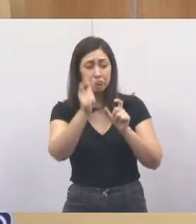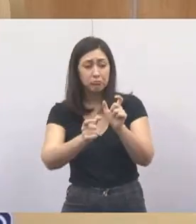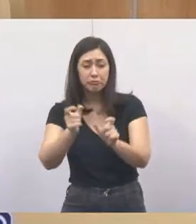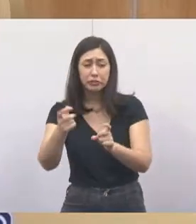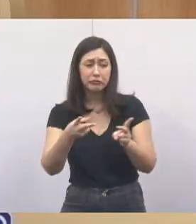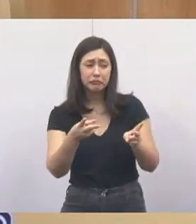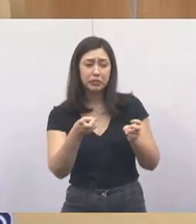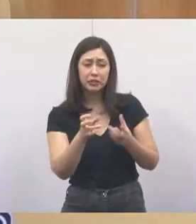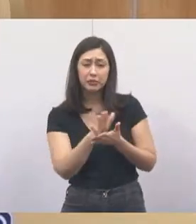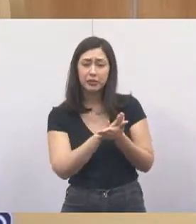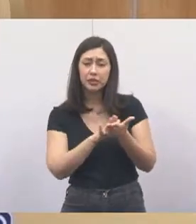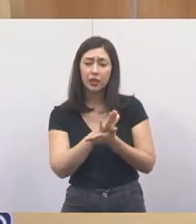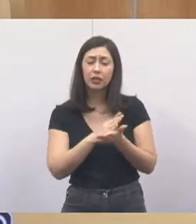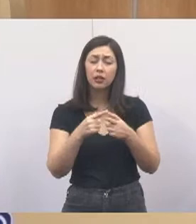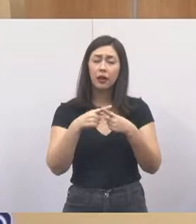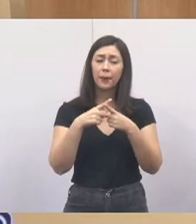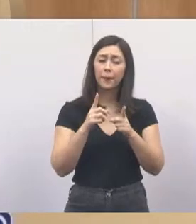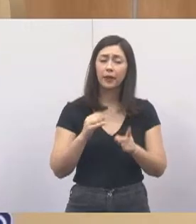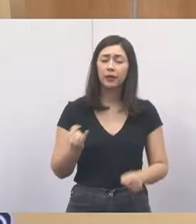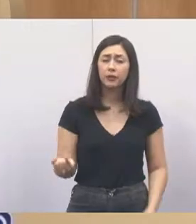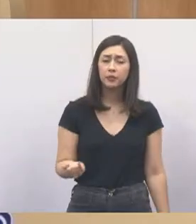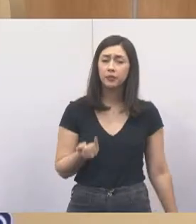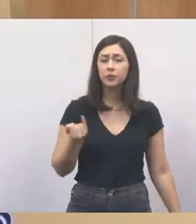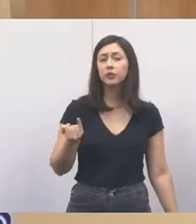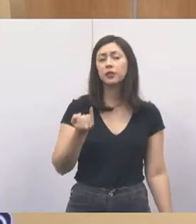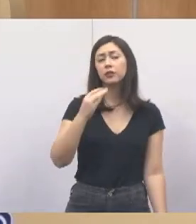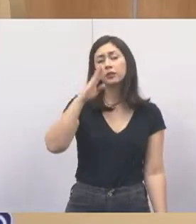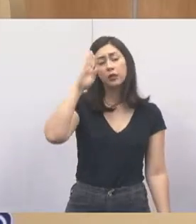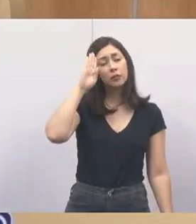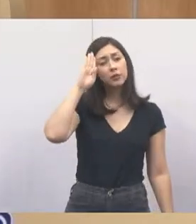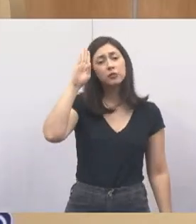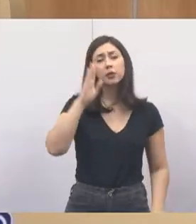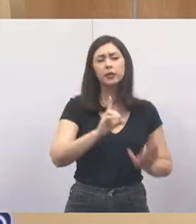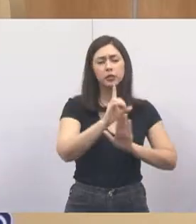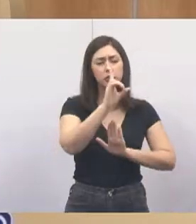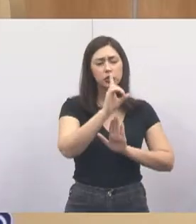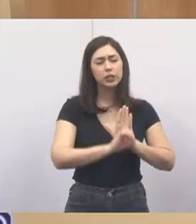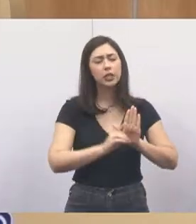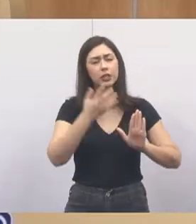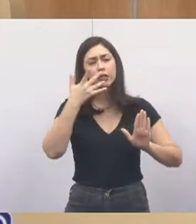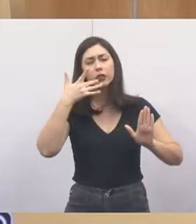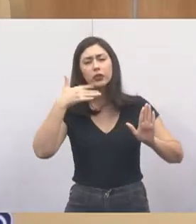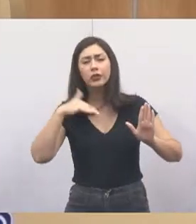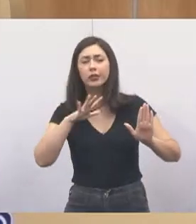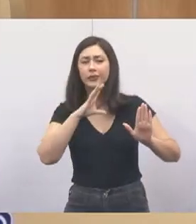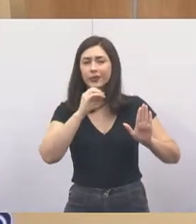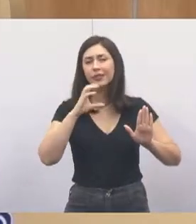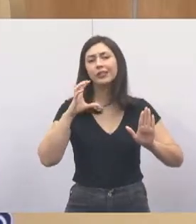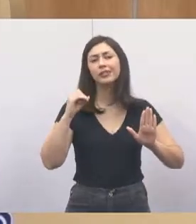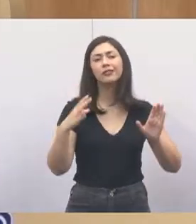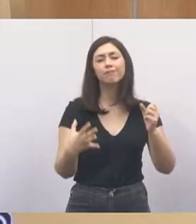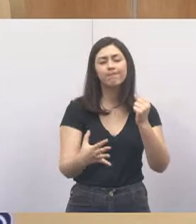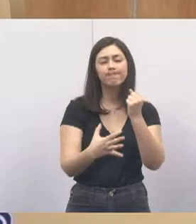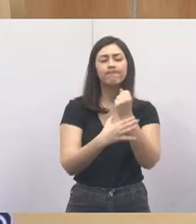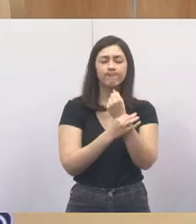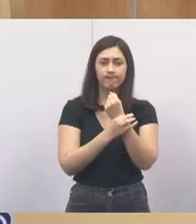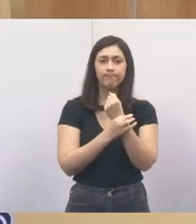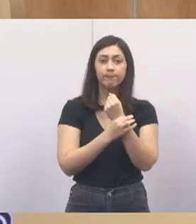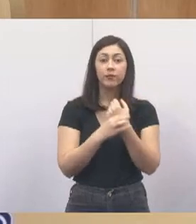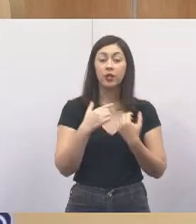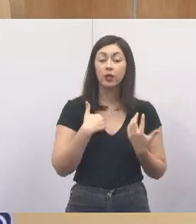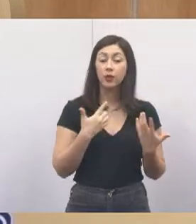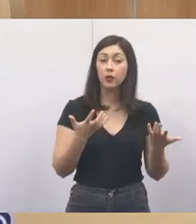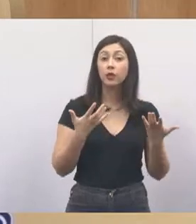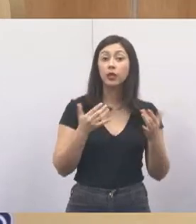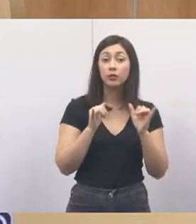mas sempre é importante, principalmente preservando os direitos das crianças e adolescentes. Então, eu quero